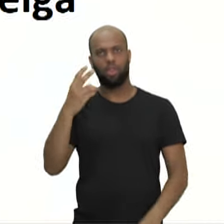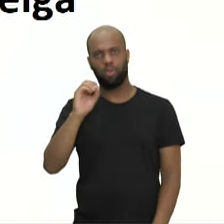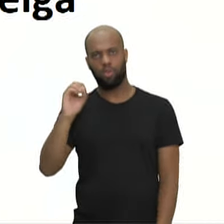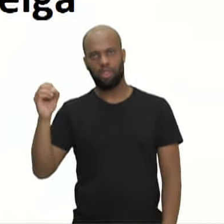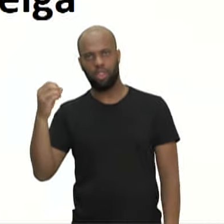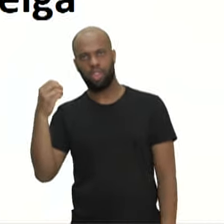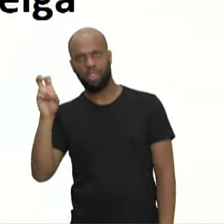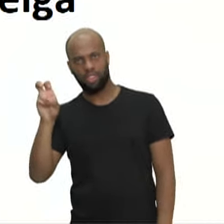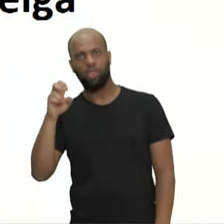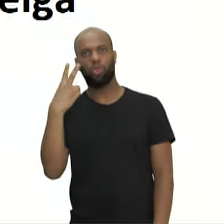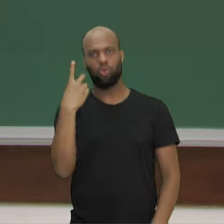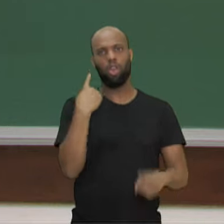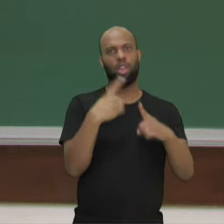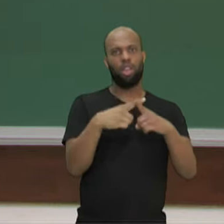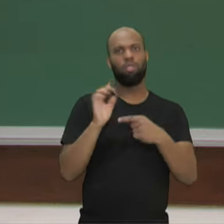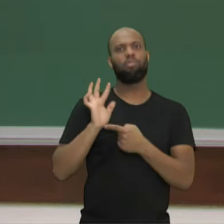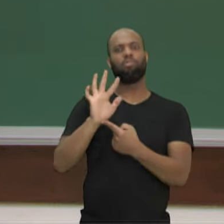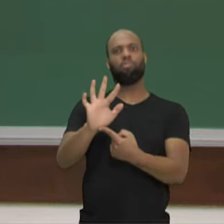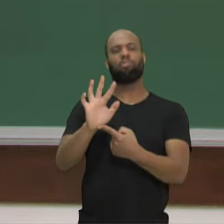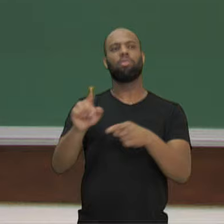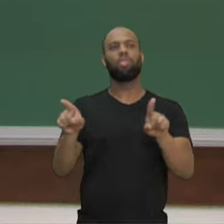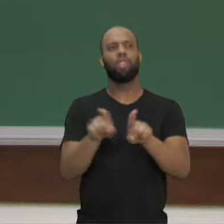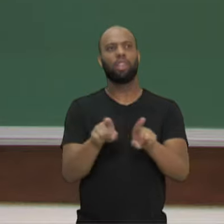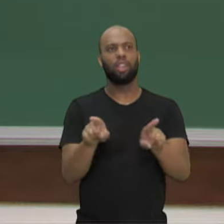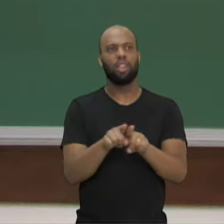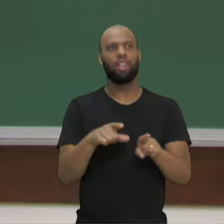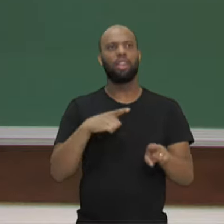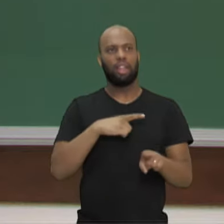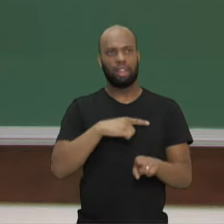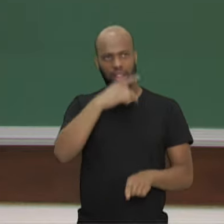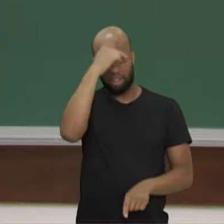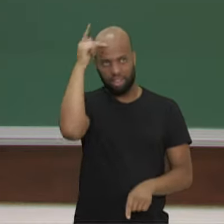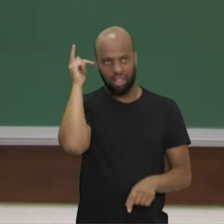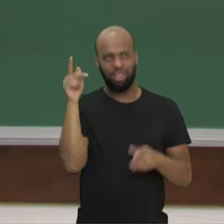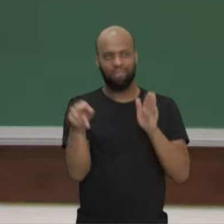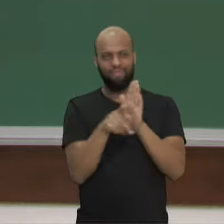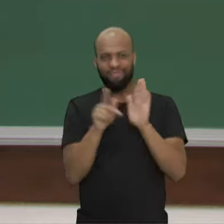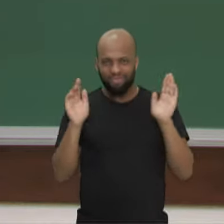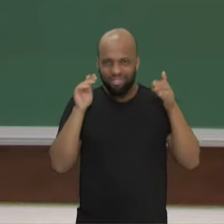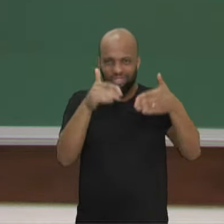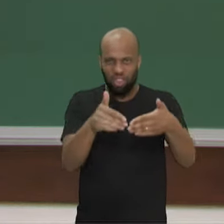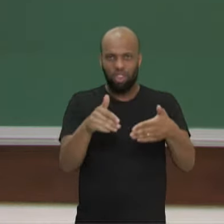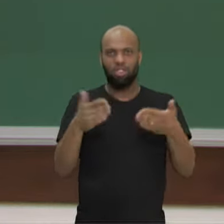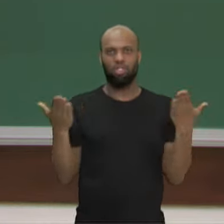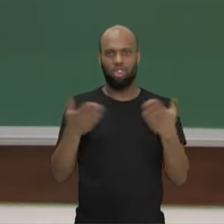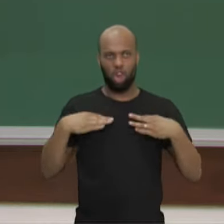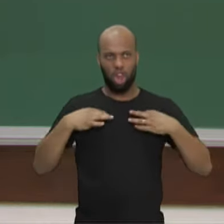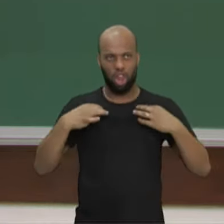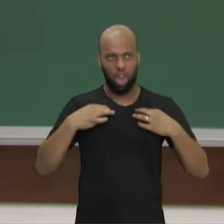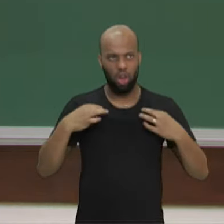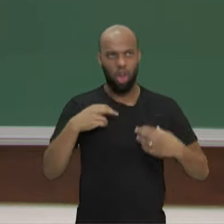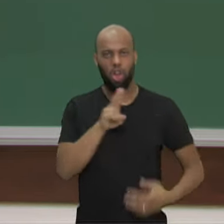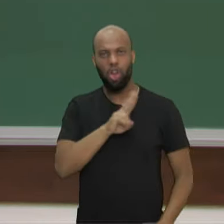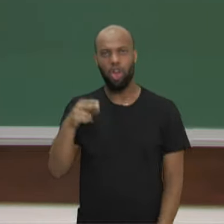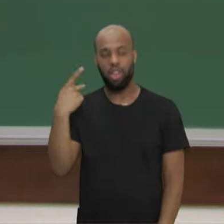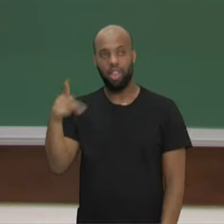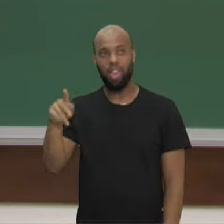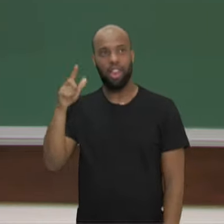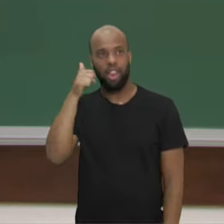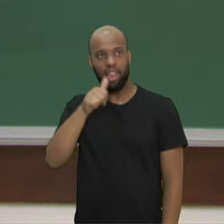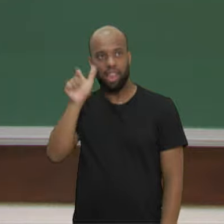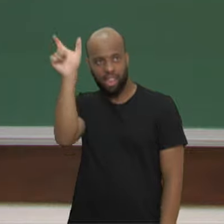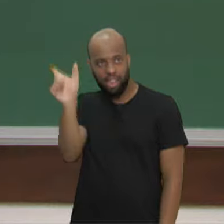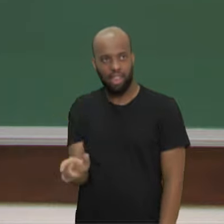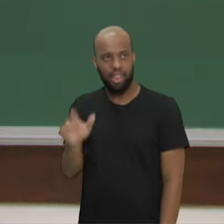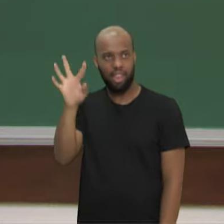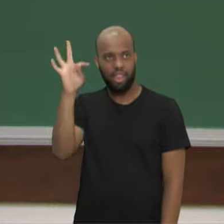de Tadica Veiga. A maquiagem também é da Tadica, né? Mas como a gente está focando aqui no figurino, então, Tadica Veiga. Lembra que a gente falou